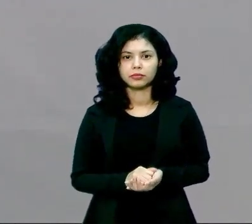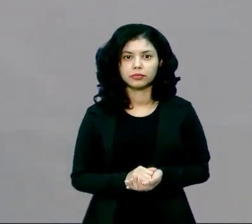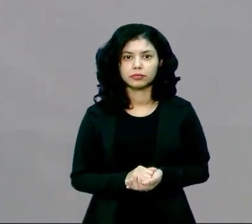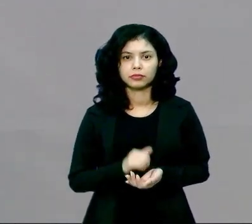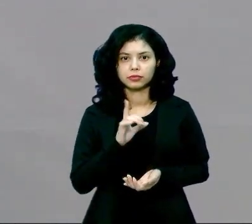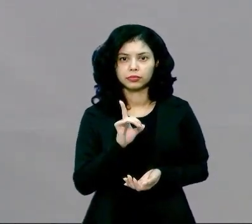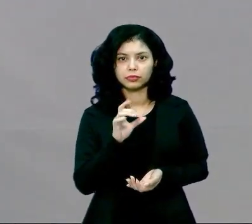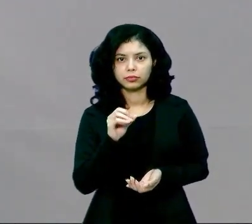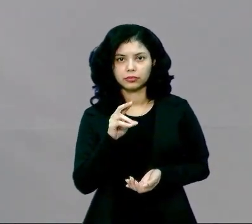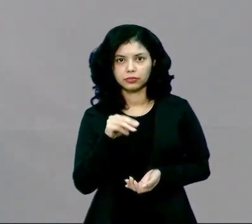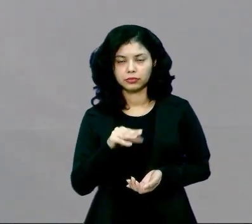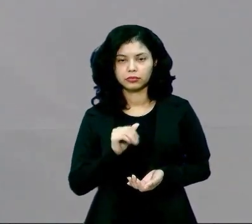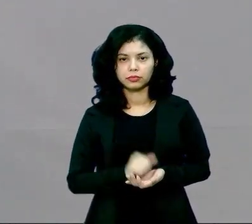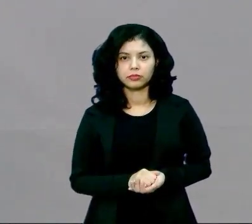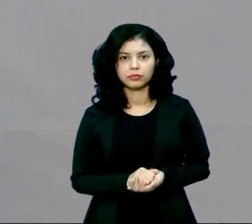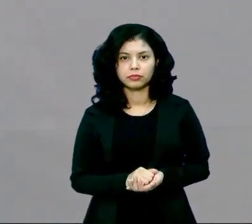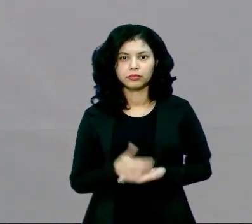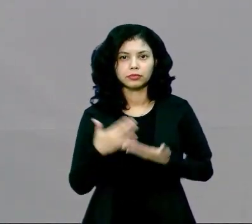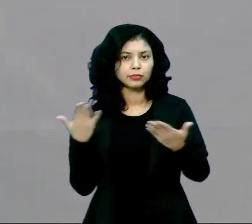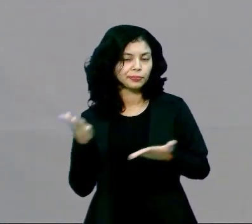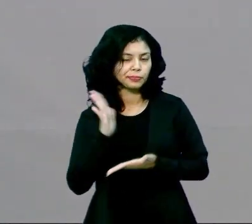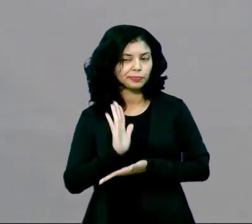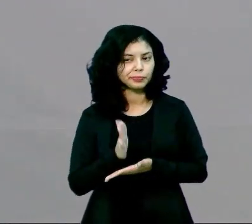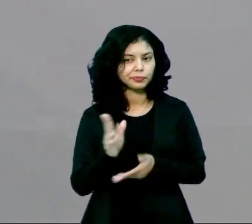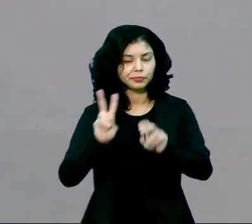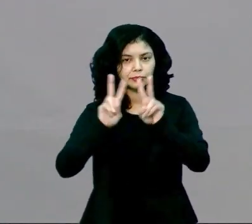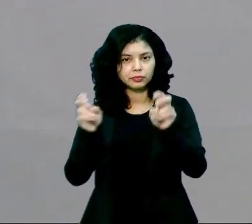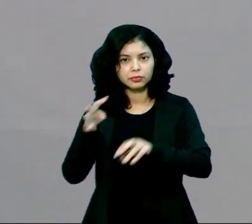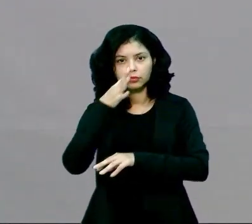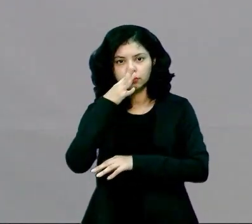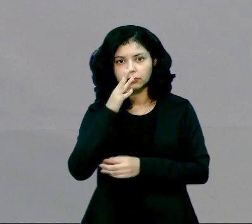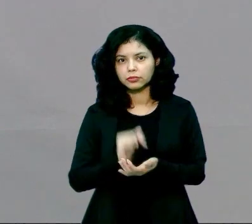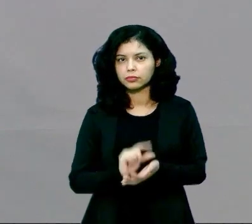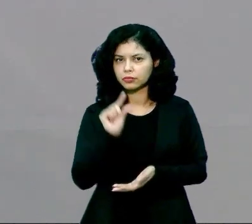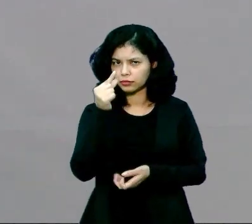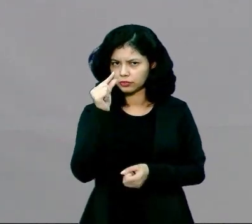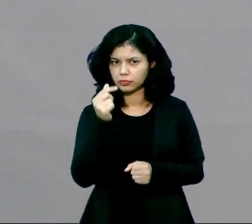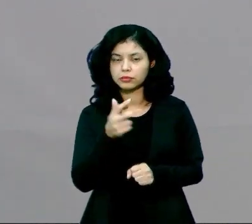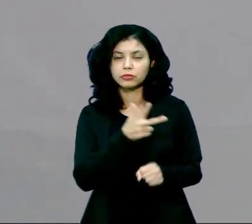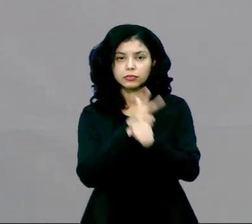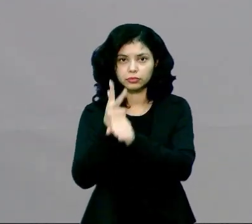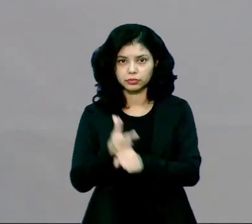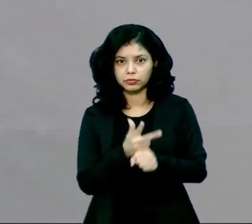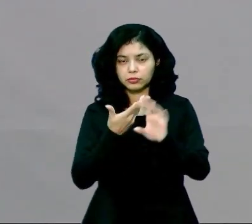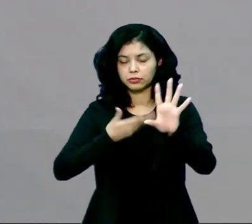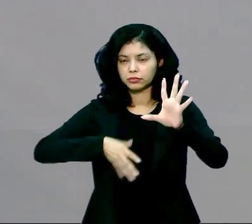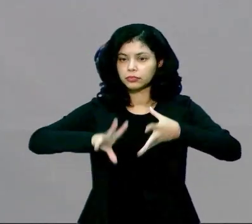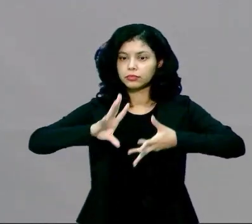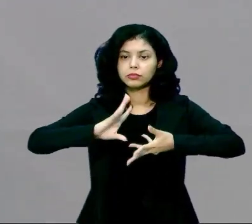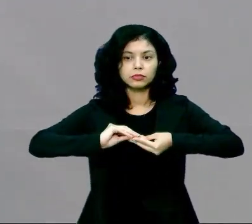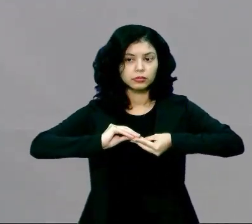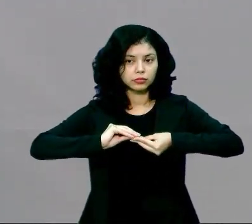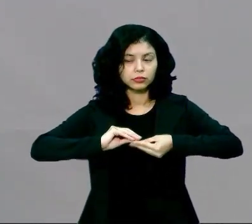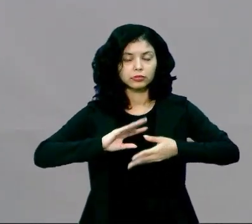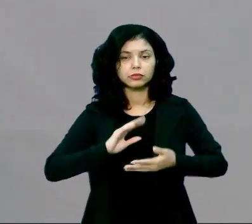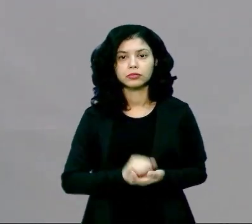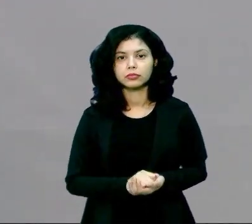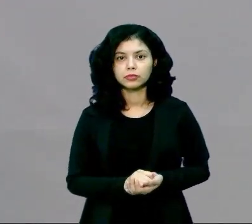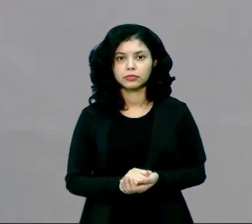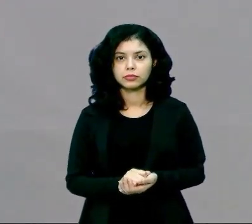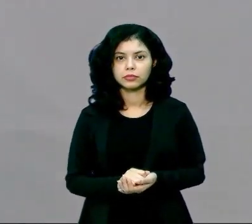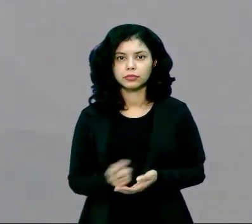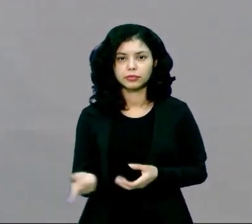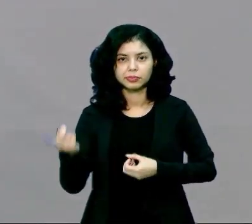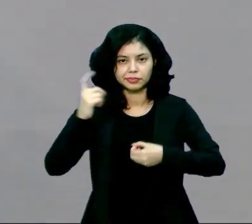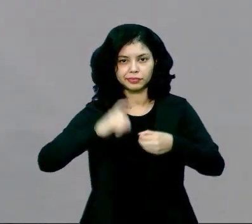chama Dom Quixote de la Mancha. Então a gente vai assistir agora um pequeno vídeo que resume um pouco da obra e